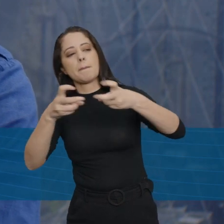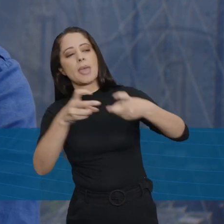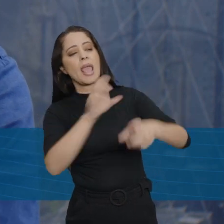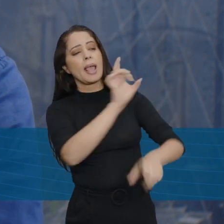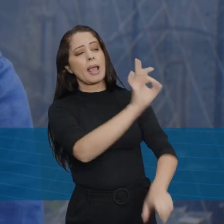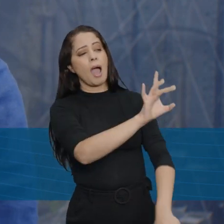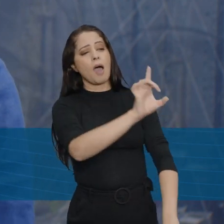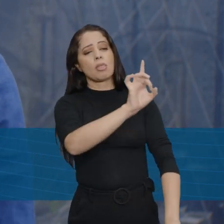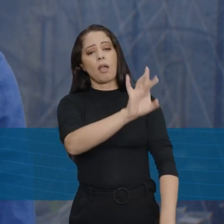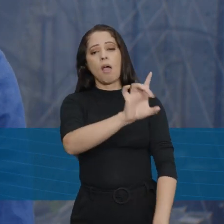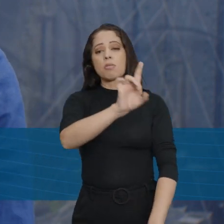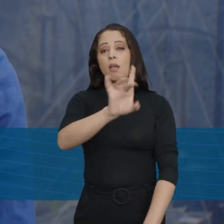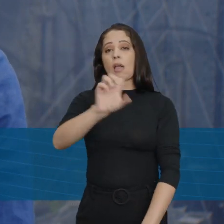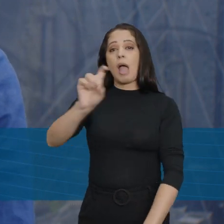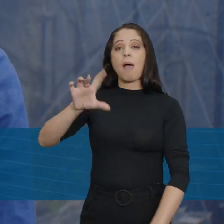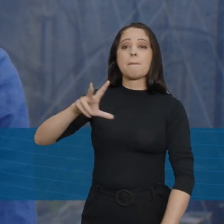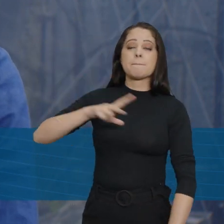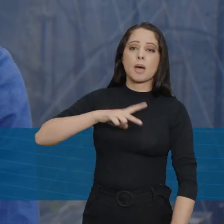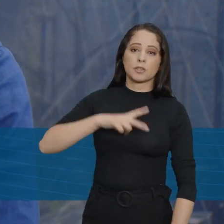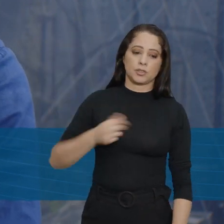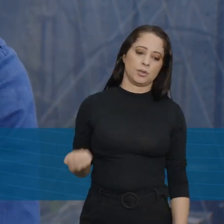dinâmica. Porque às vezes a gente vê